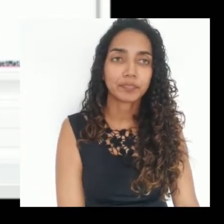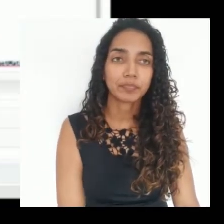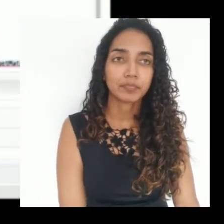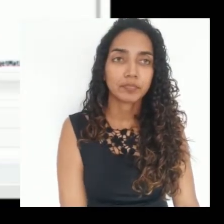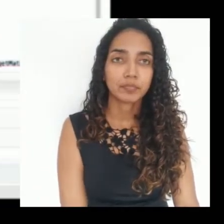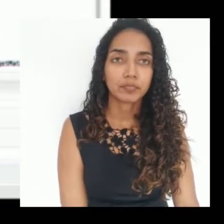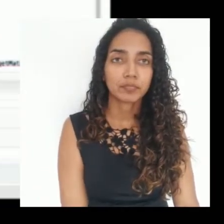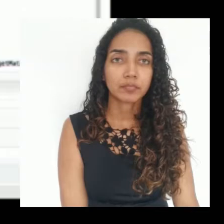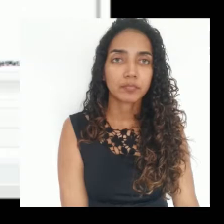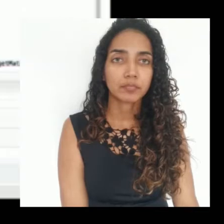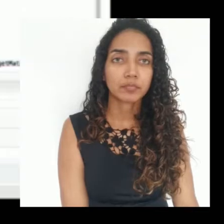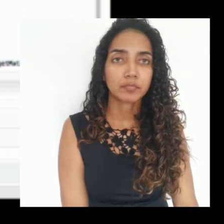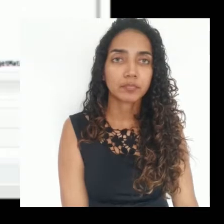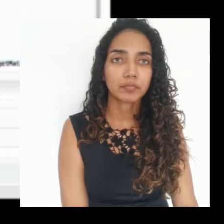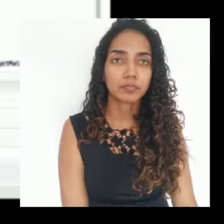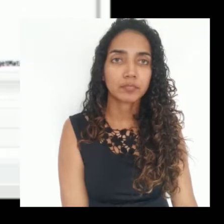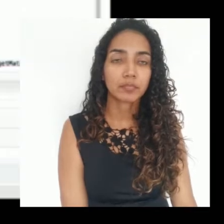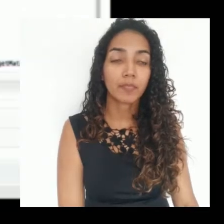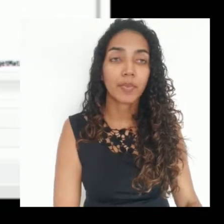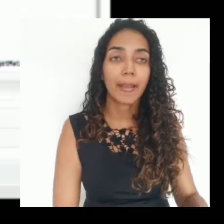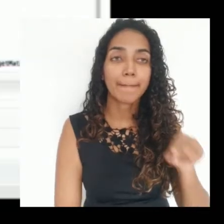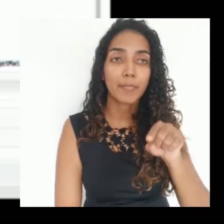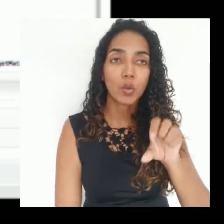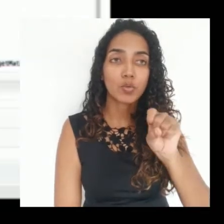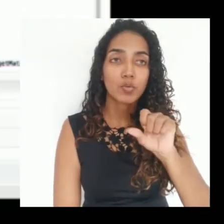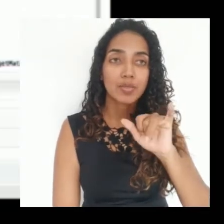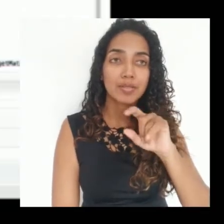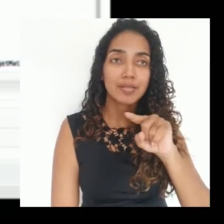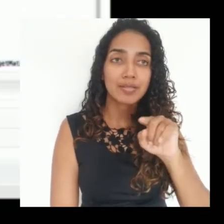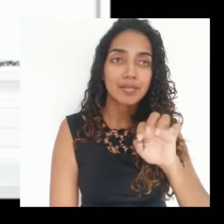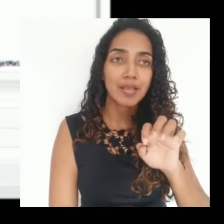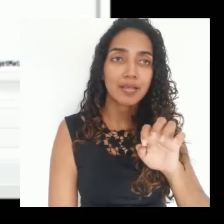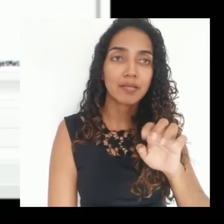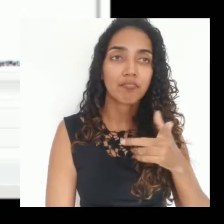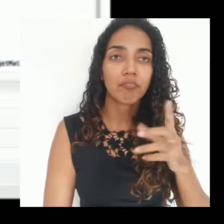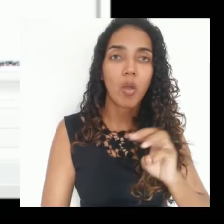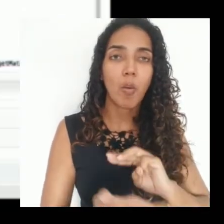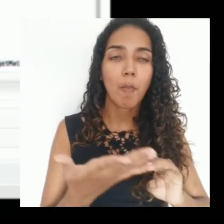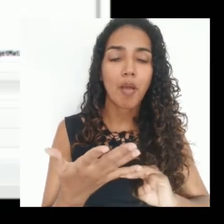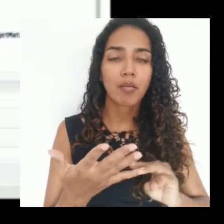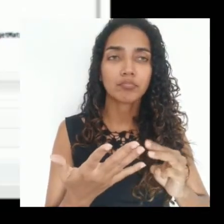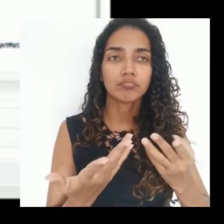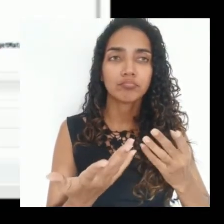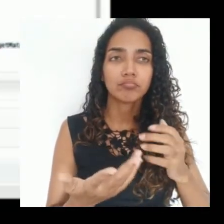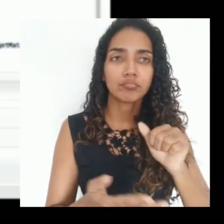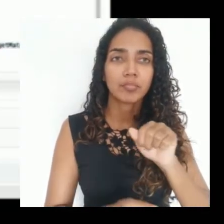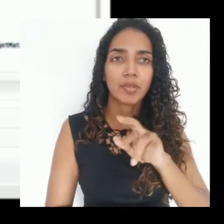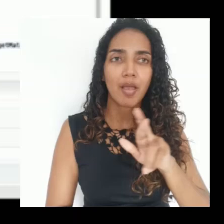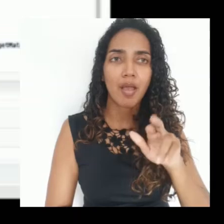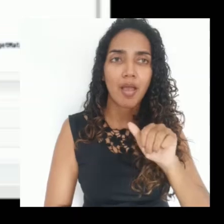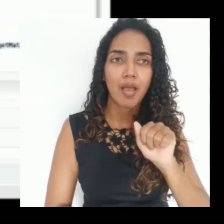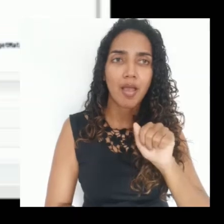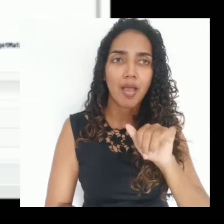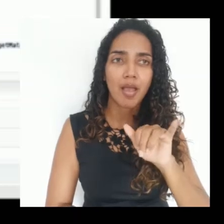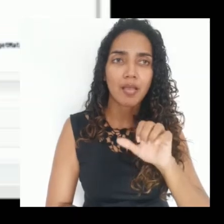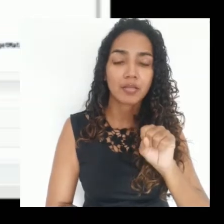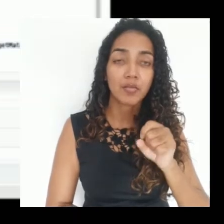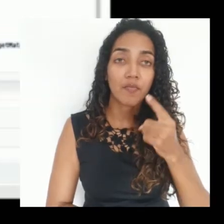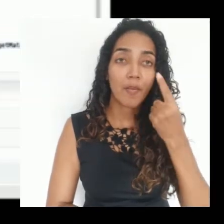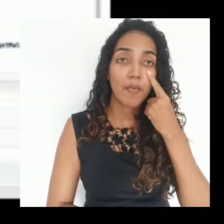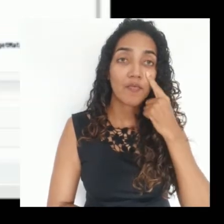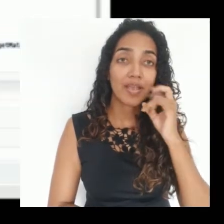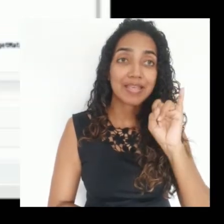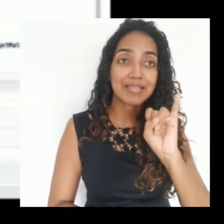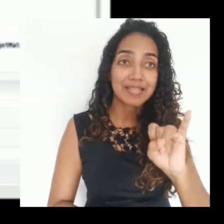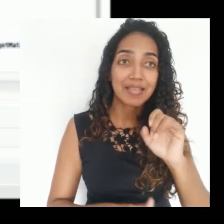ponto size, que é um método que existe aí no ArrayList. Vou rodar esse código aqui, vamos ver se está funcionando primeiro. Java,